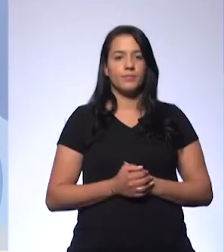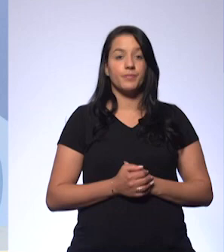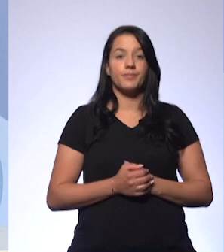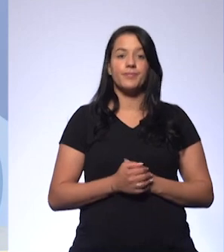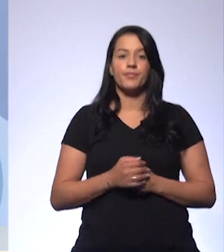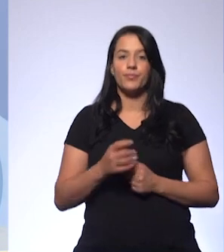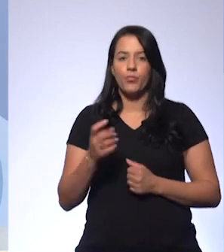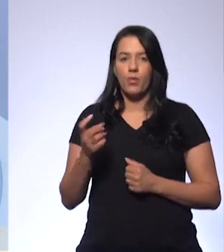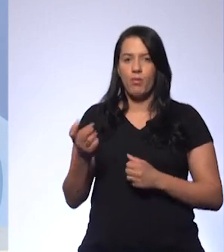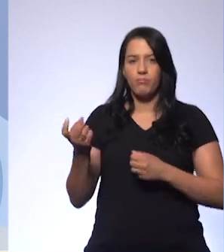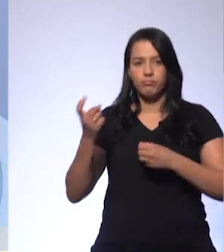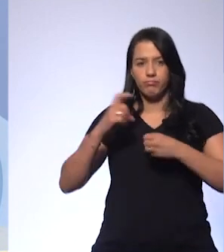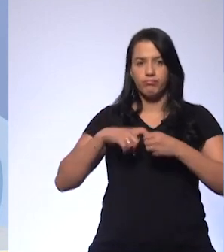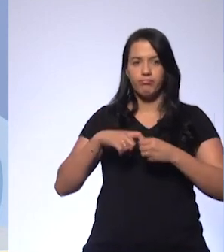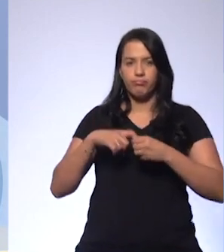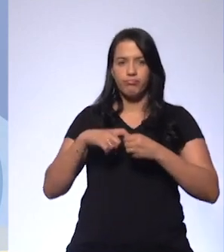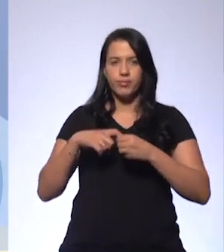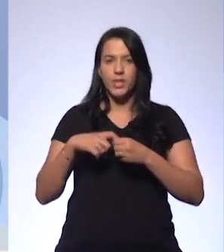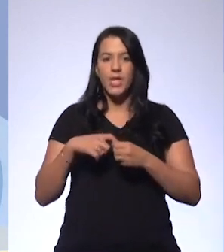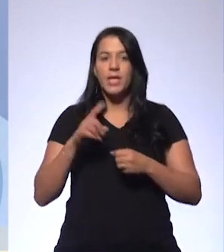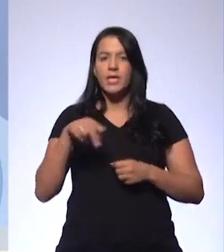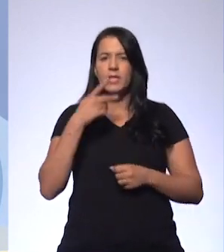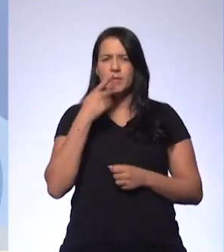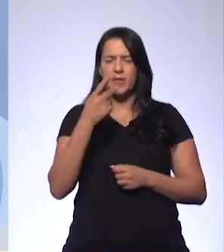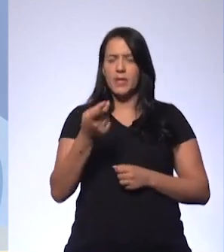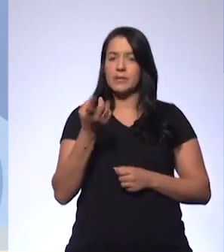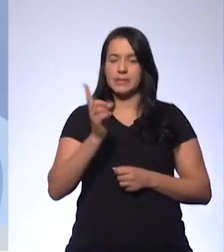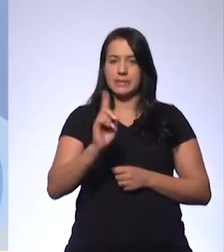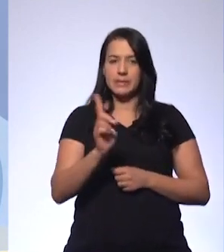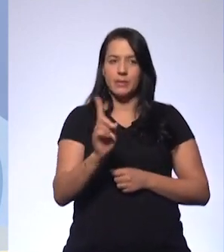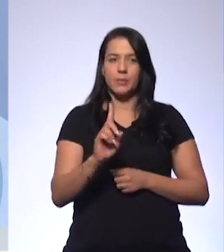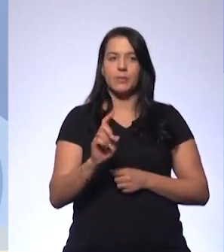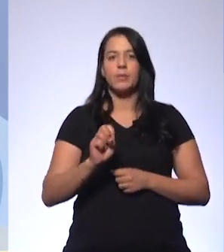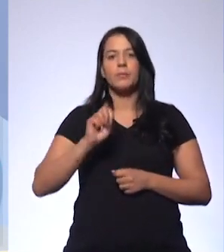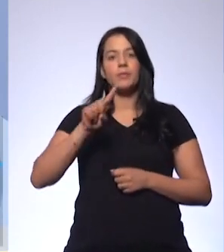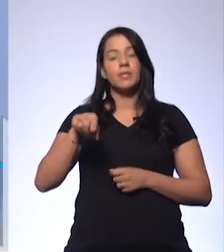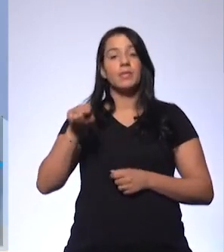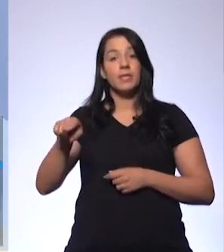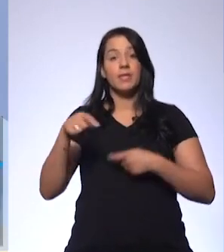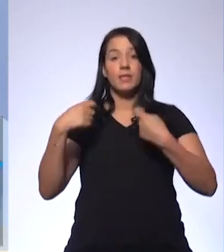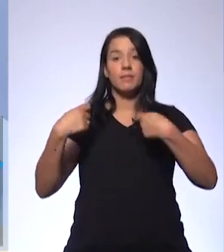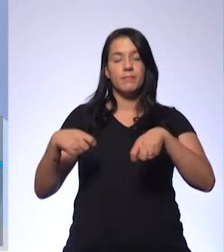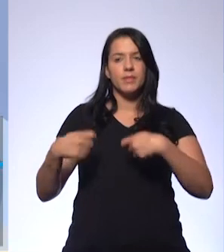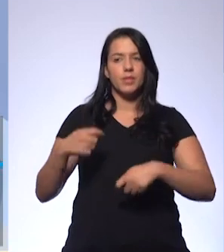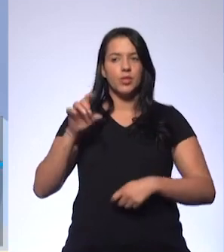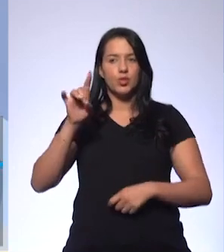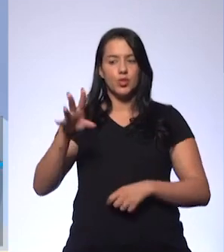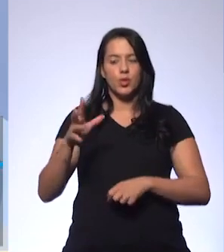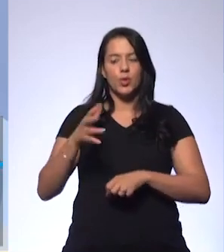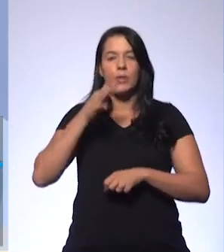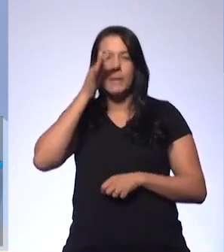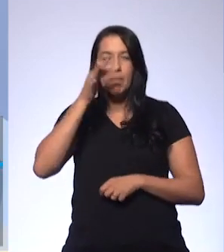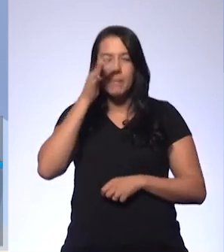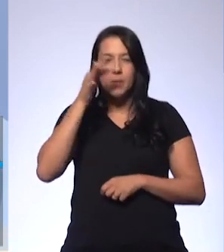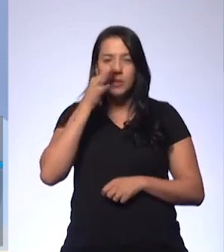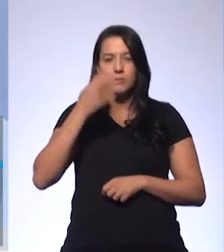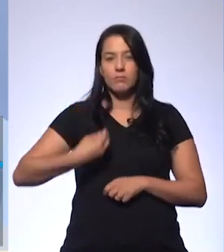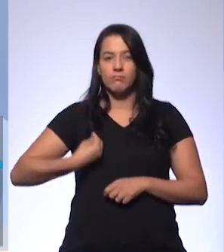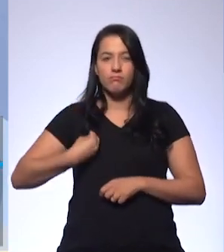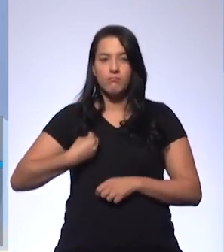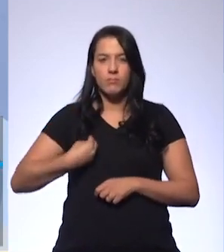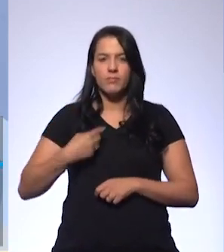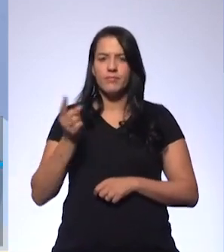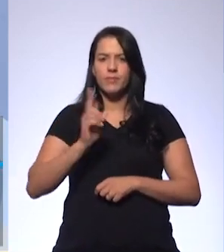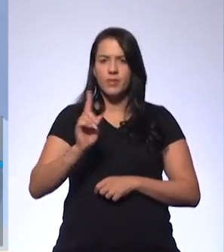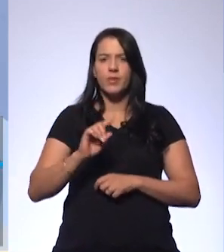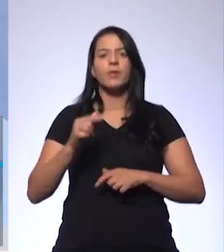Retomando aqui, Dani, eles colocaram assim, que não, né? Que pois ele não depende apenas da planta para sobreviver, né? Que também necessita